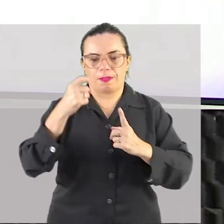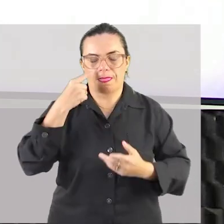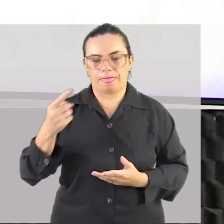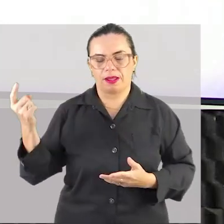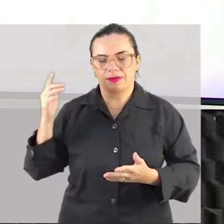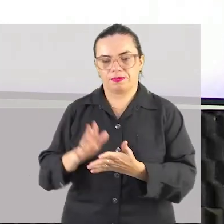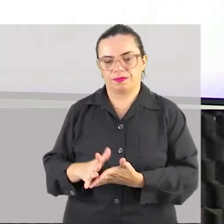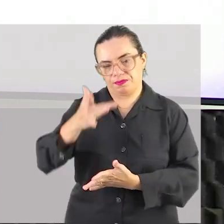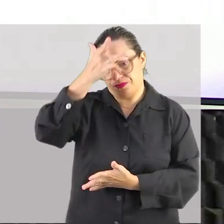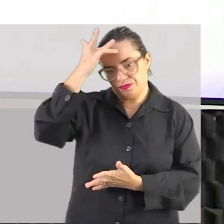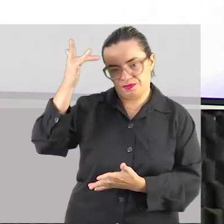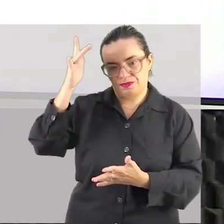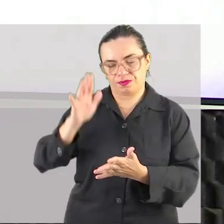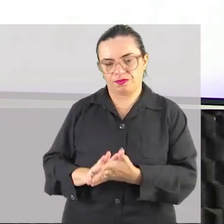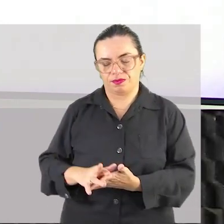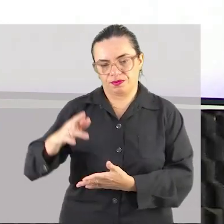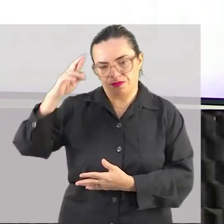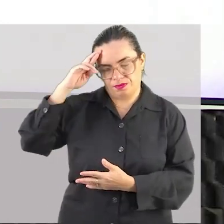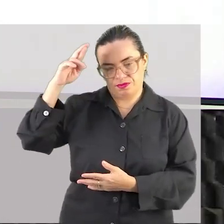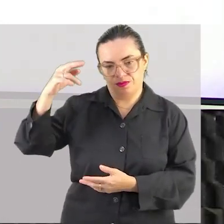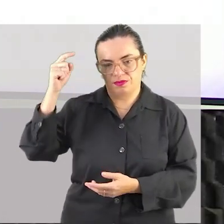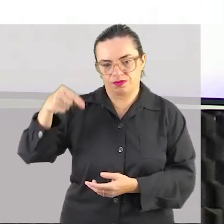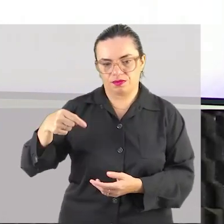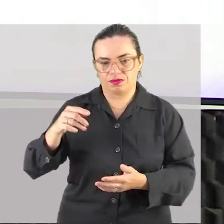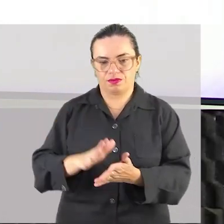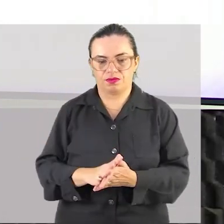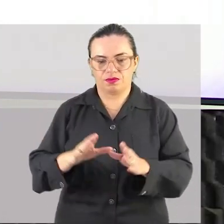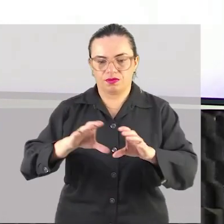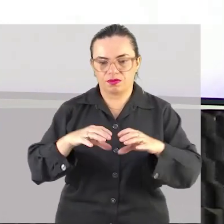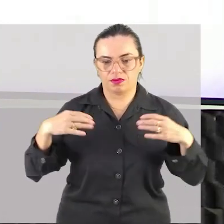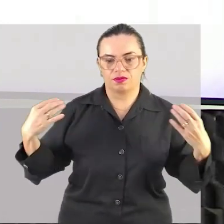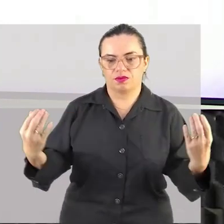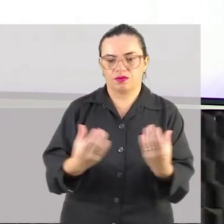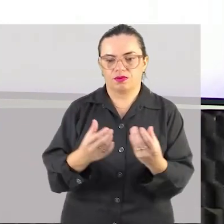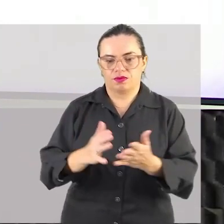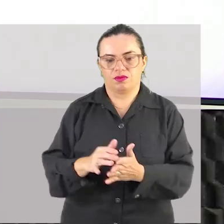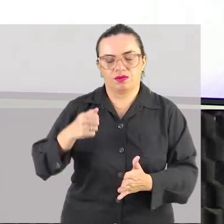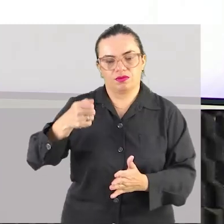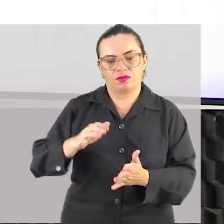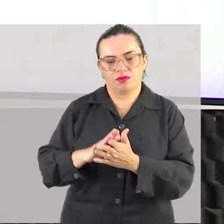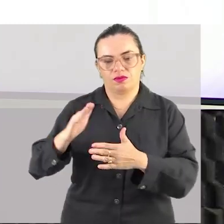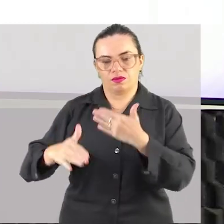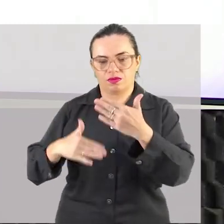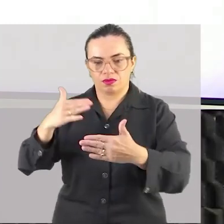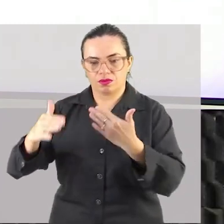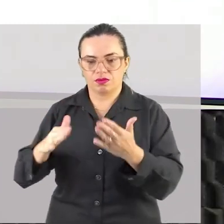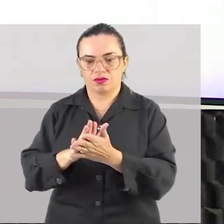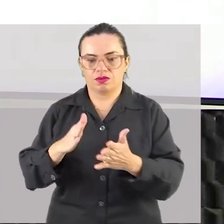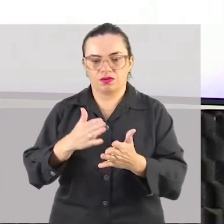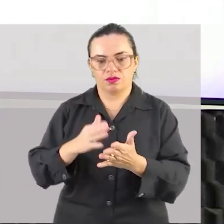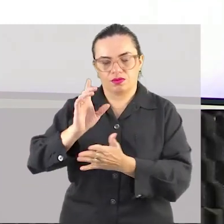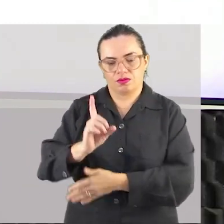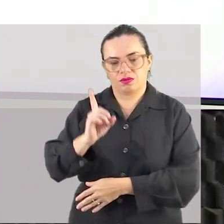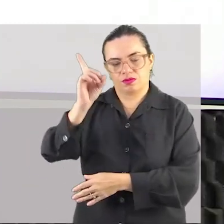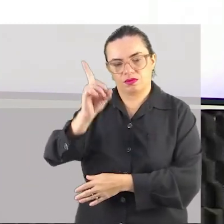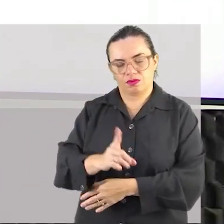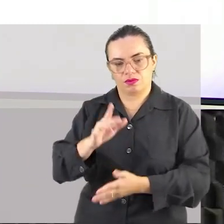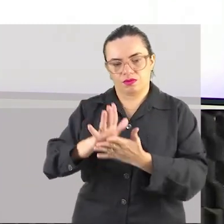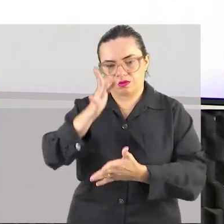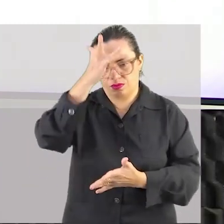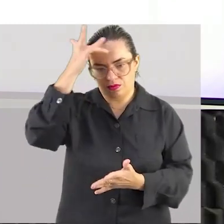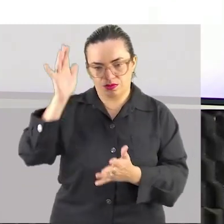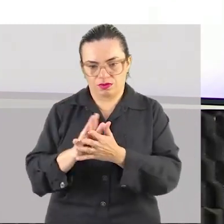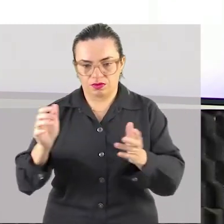proprietário, como membro integrante da comunidade, se sujeita a obrigações crescentes que, ultrapassando os limites do direito da